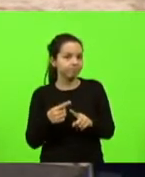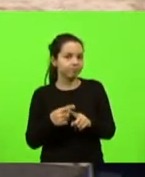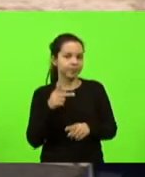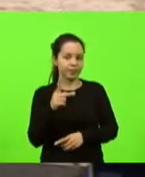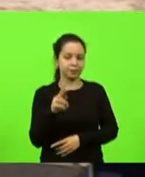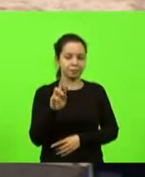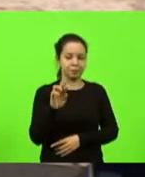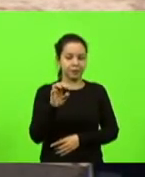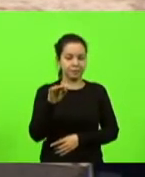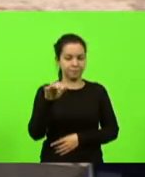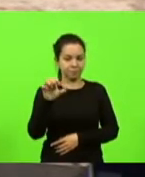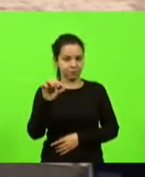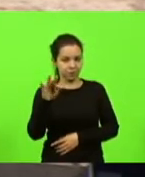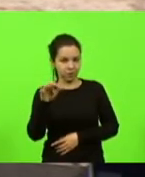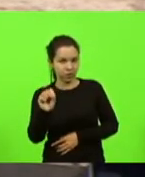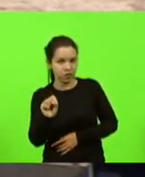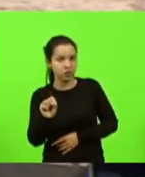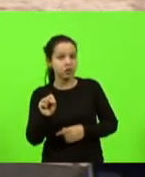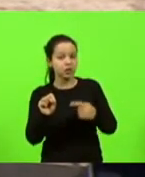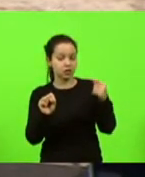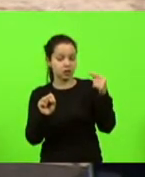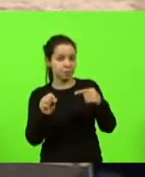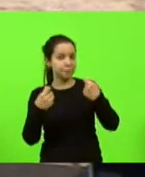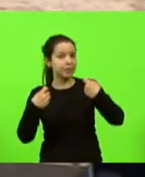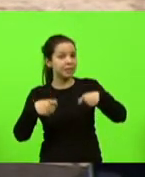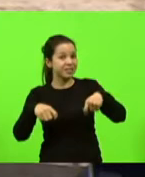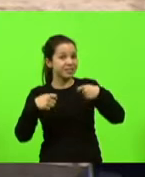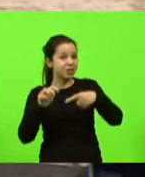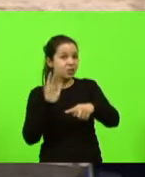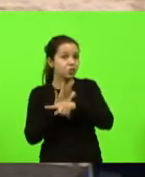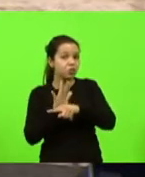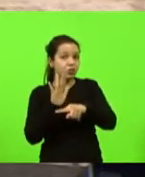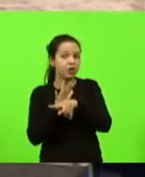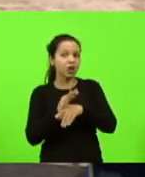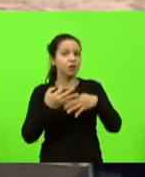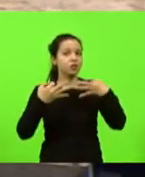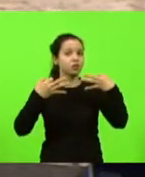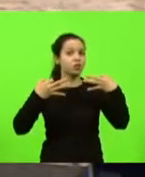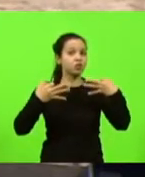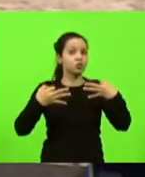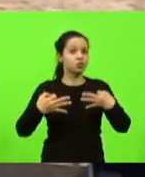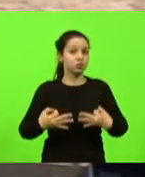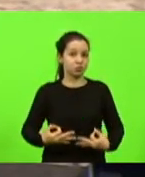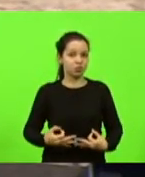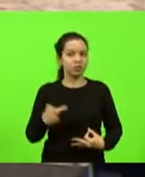que beneficiar de forma justa quem precisa.